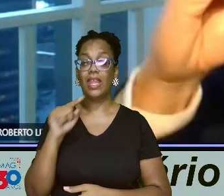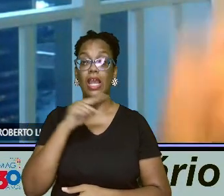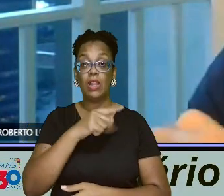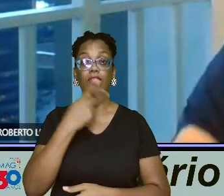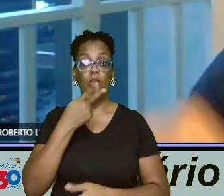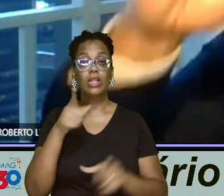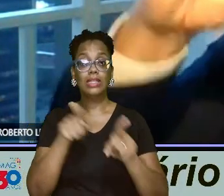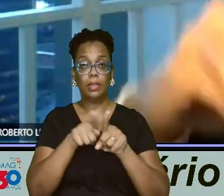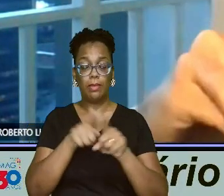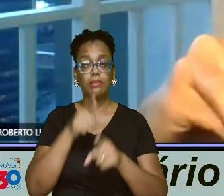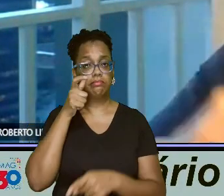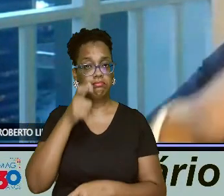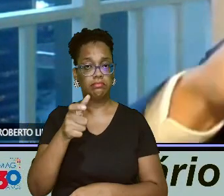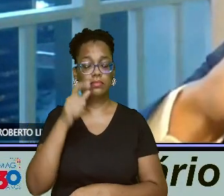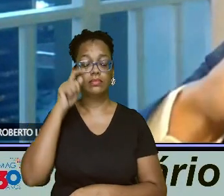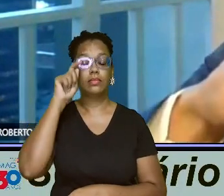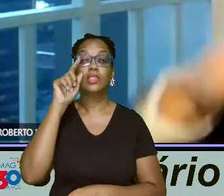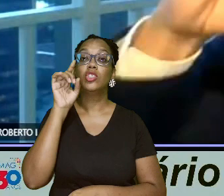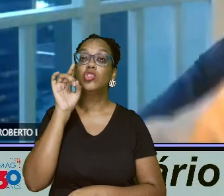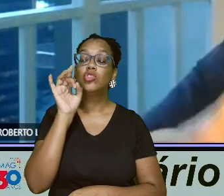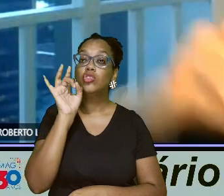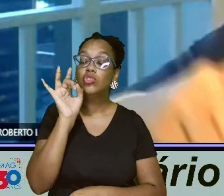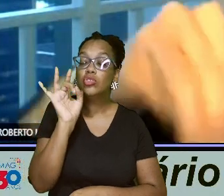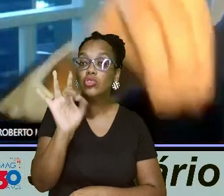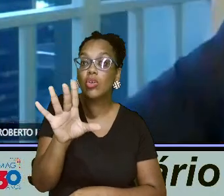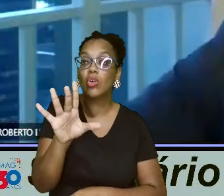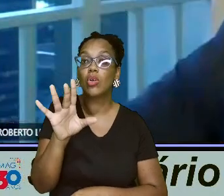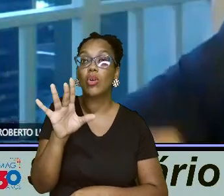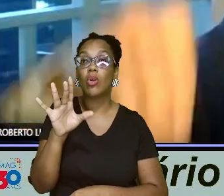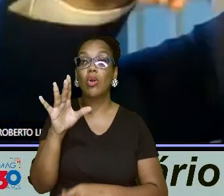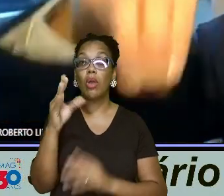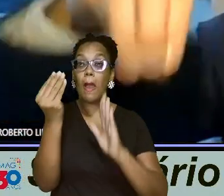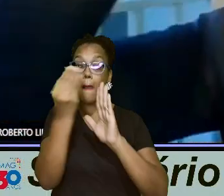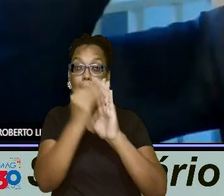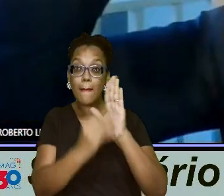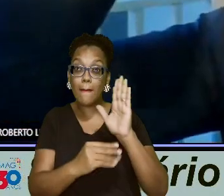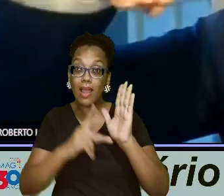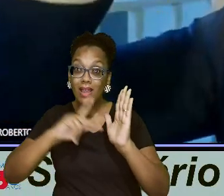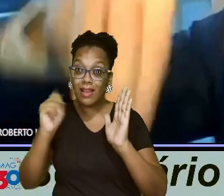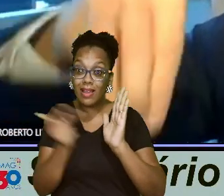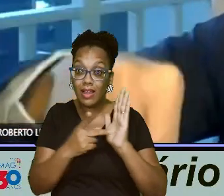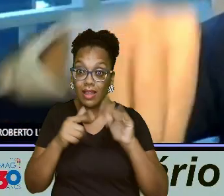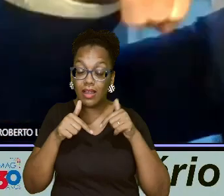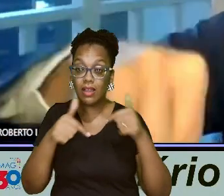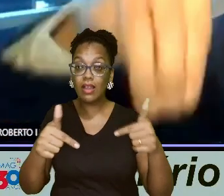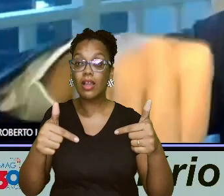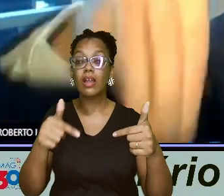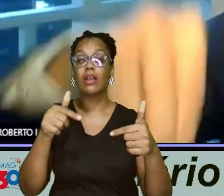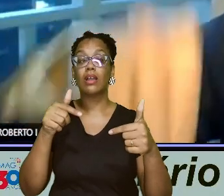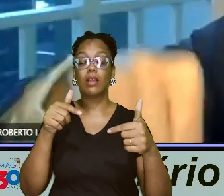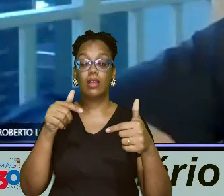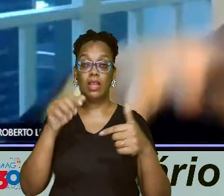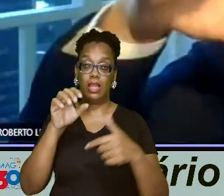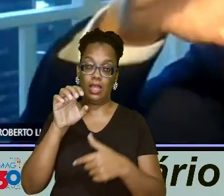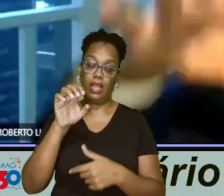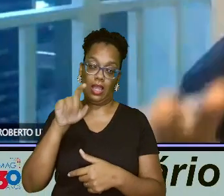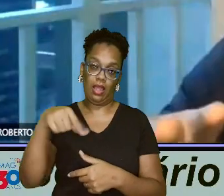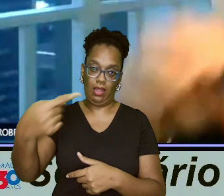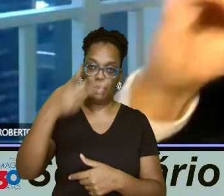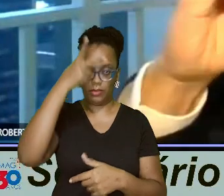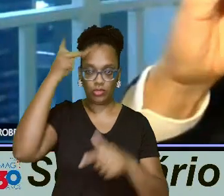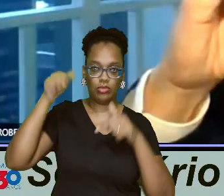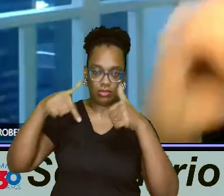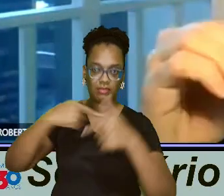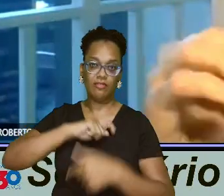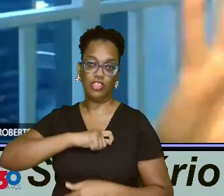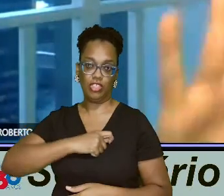que somente as medidas efetivas do exequente numa execução fiscal